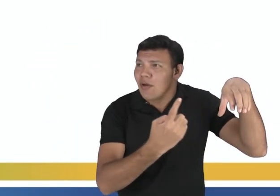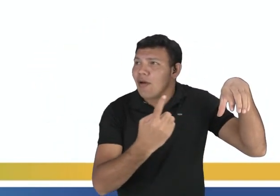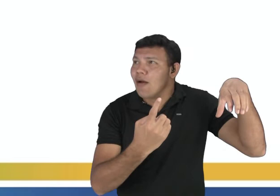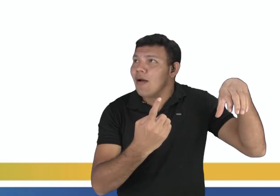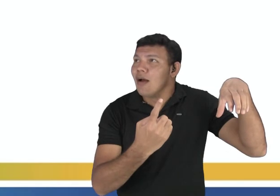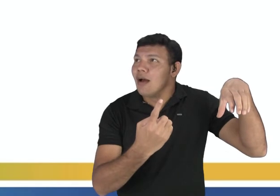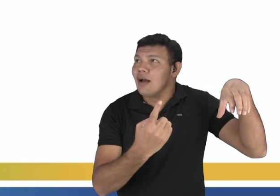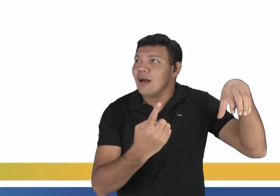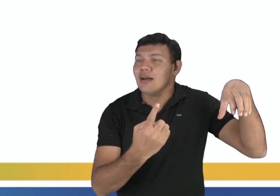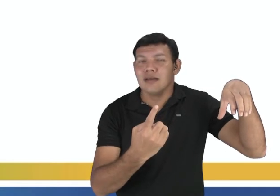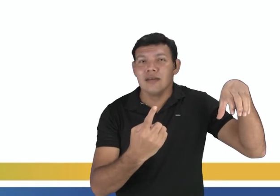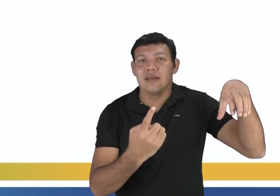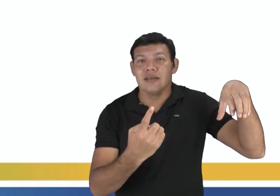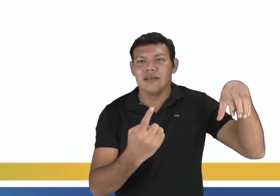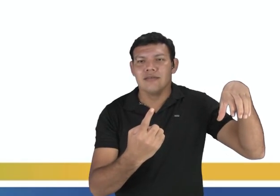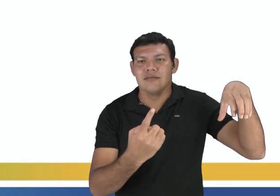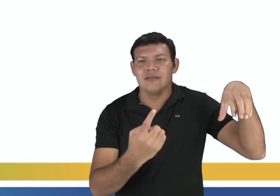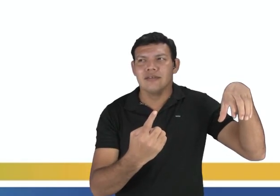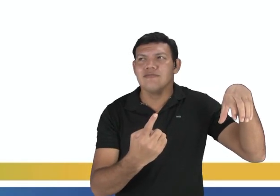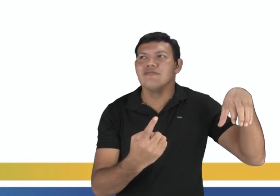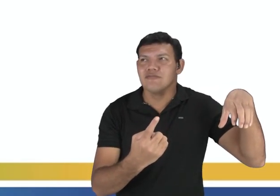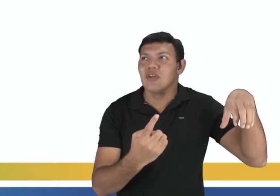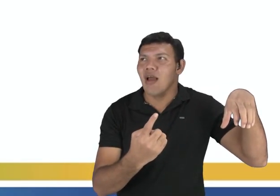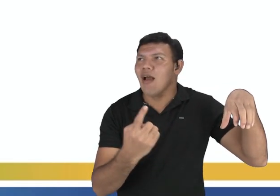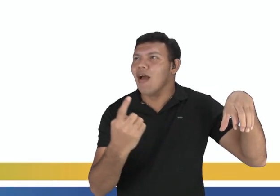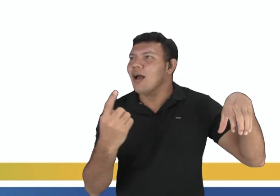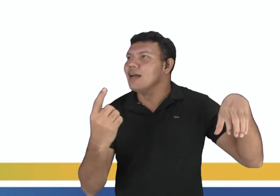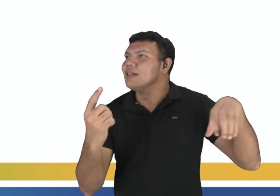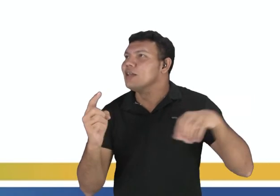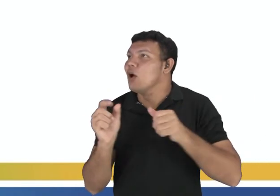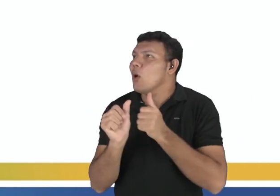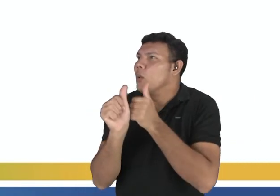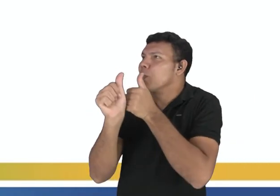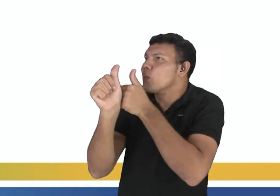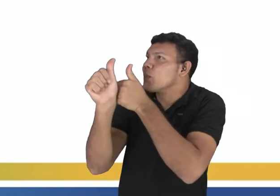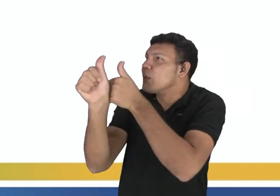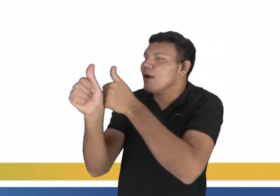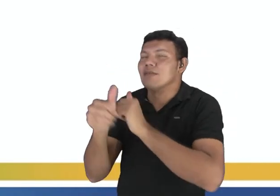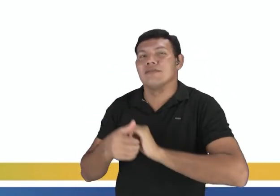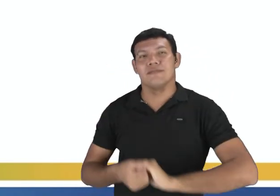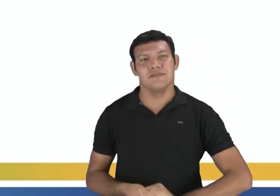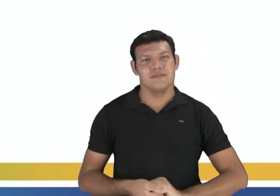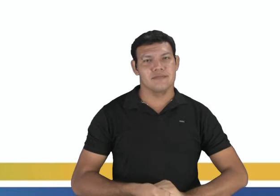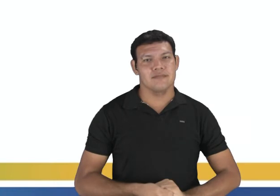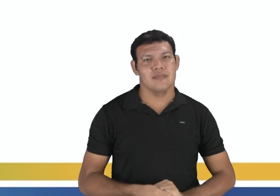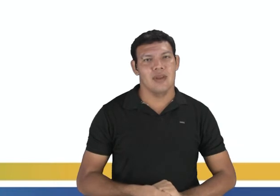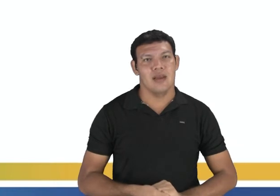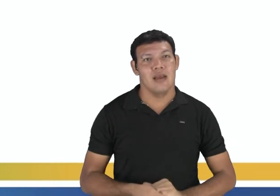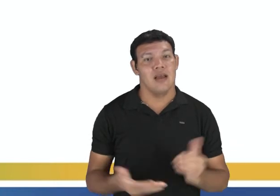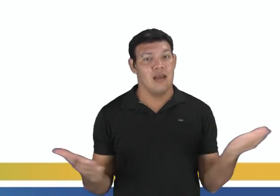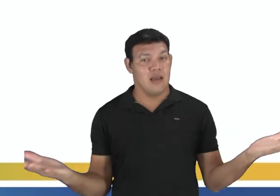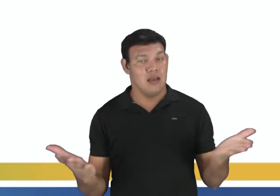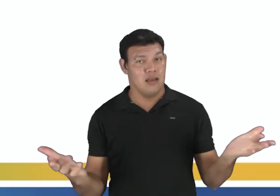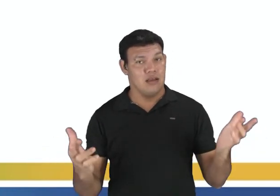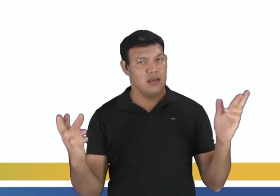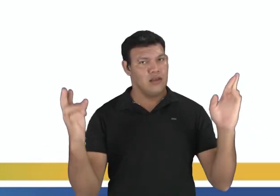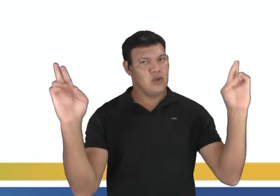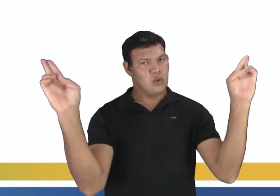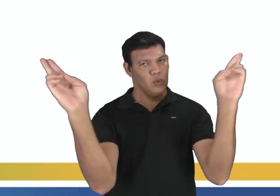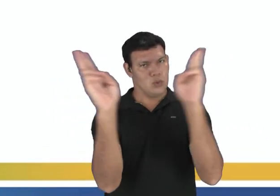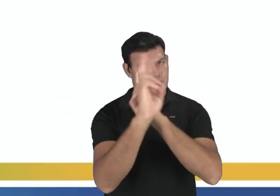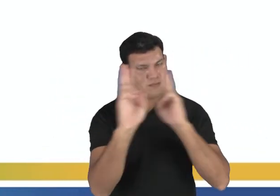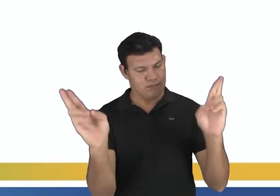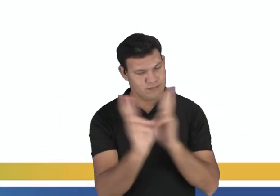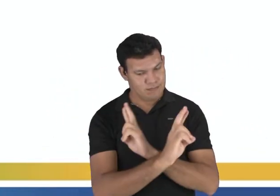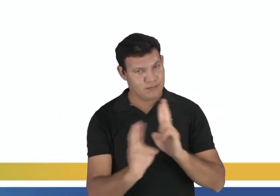is keen to follow it. E ela está disposta a segui-la. Agora vamos relacionar as colunas